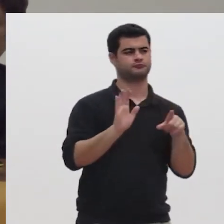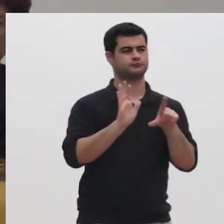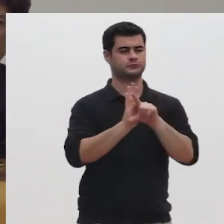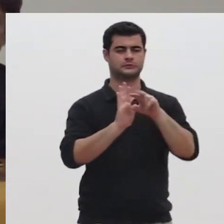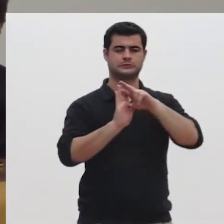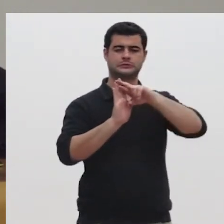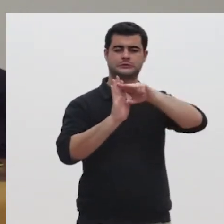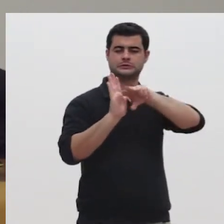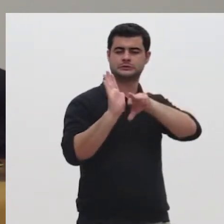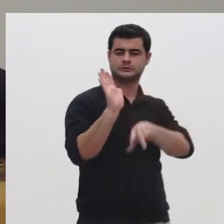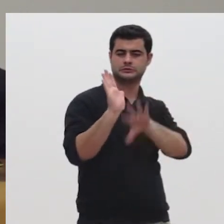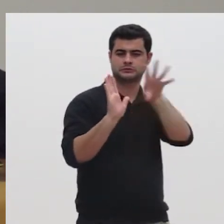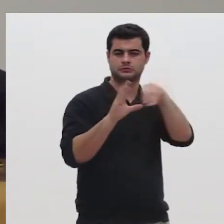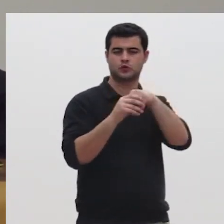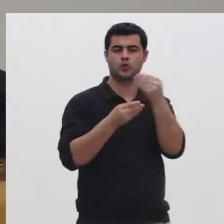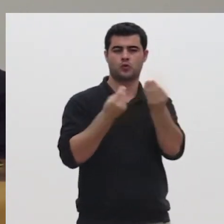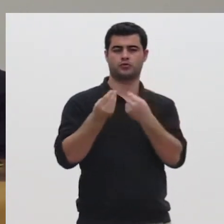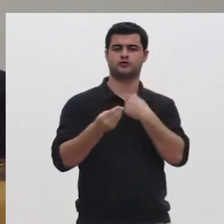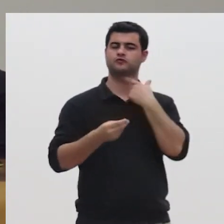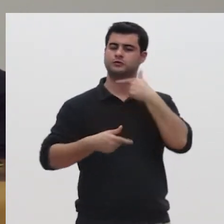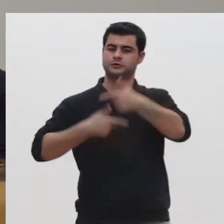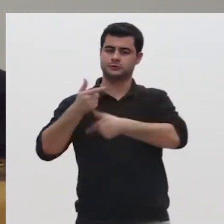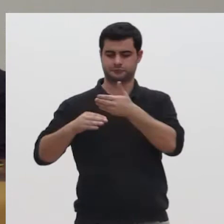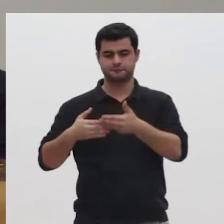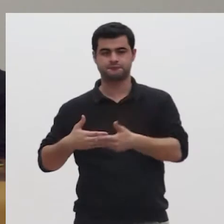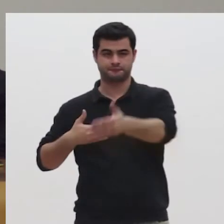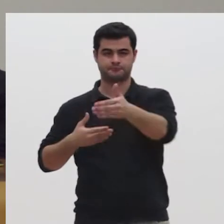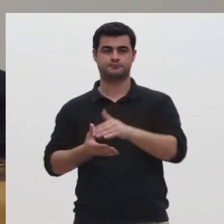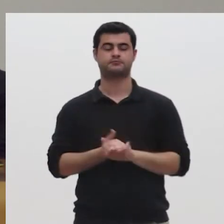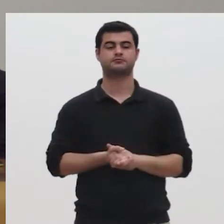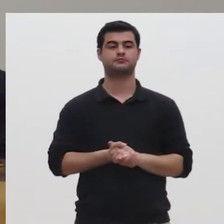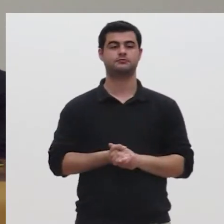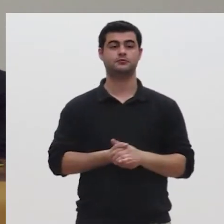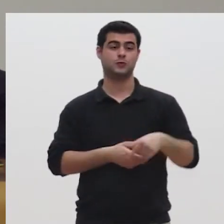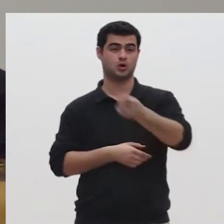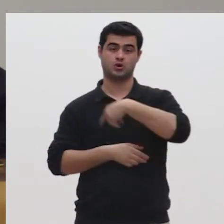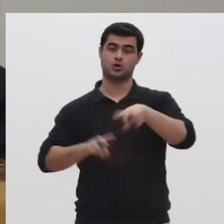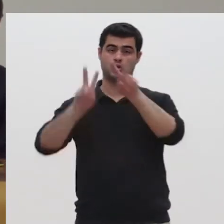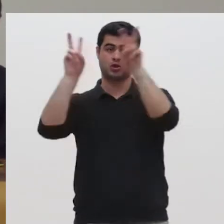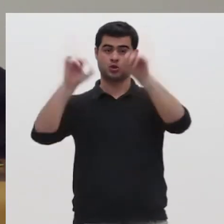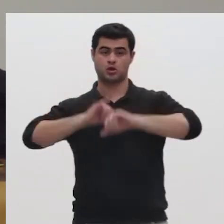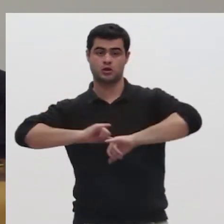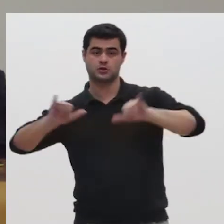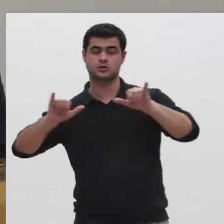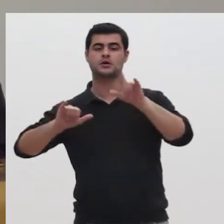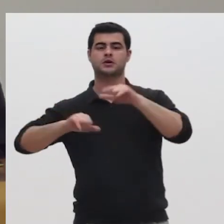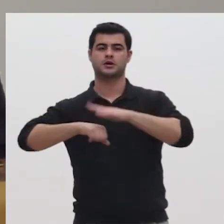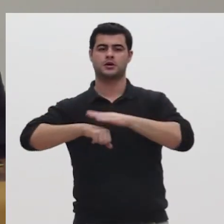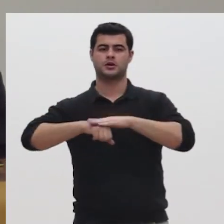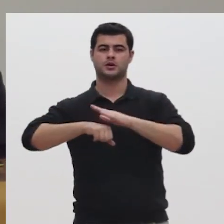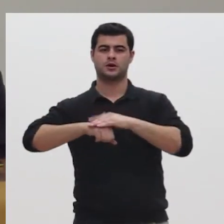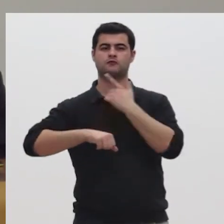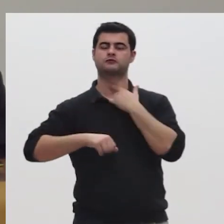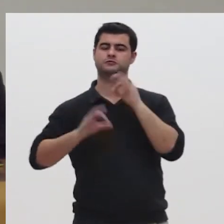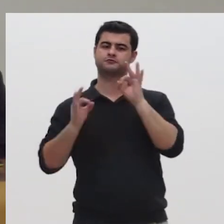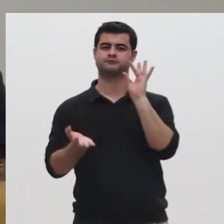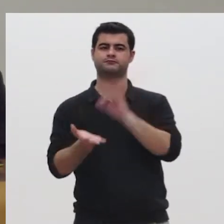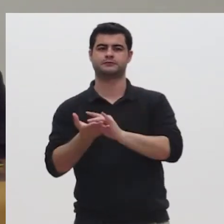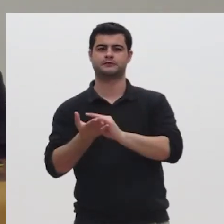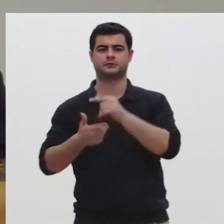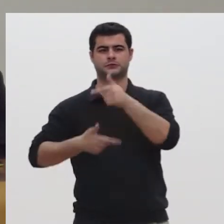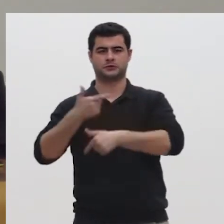como nós pretendemos implementar. E o que nós estamos fazendo na campanha é o que a gente quer fazer na gestão da universidade. Nós